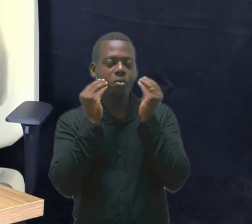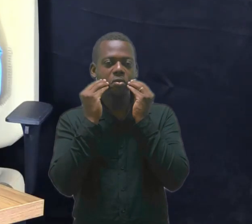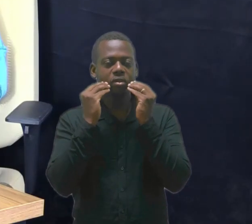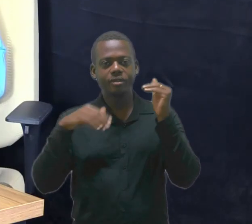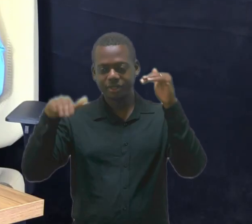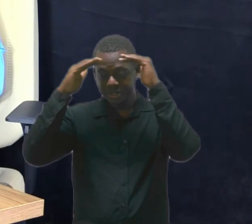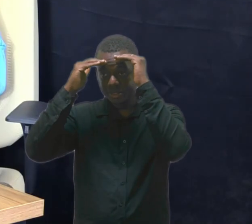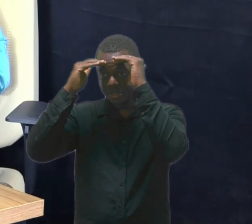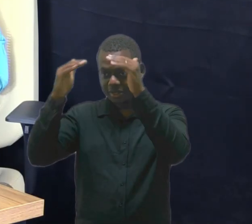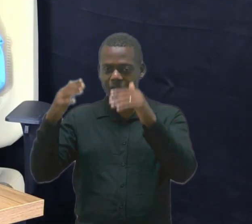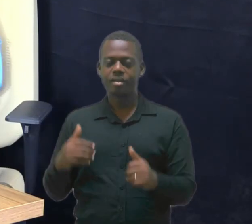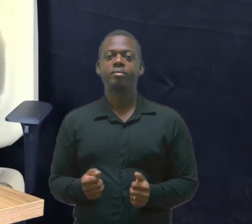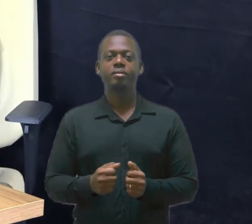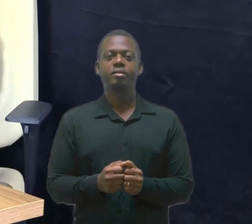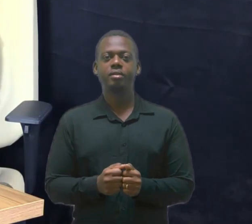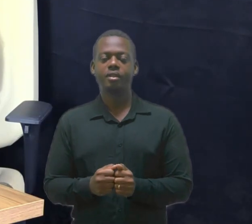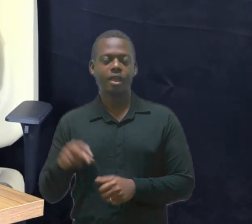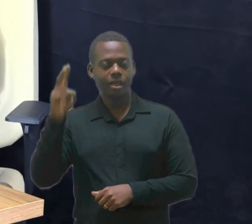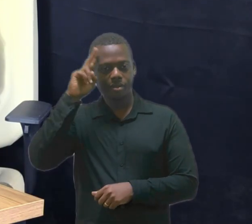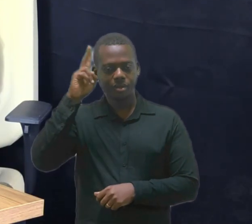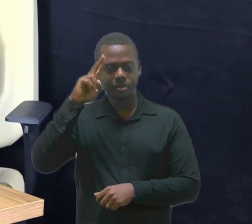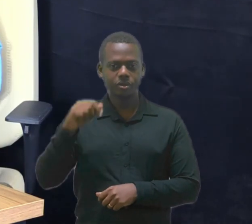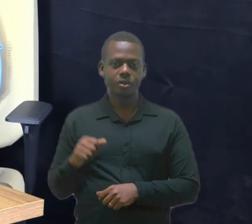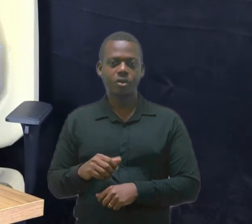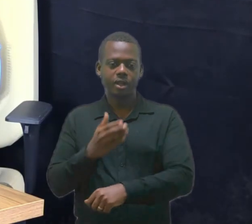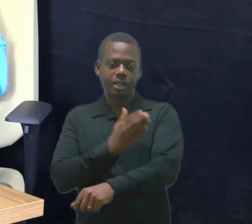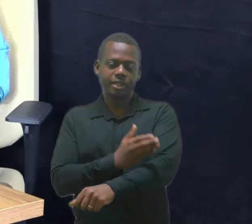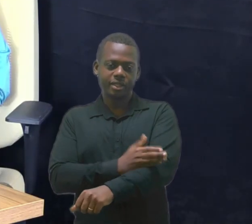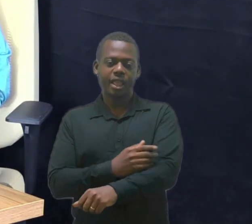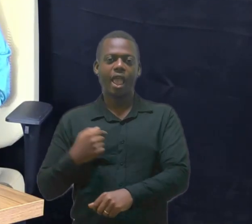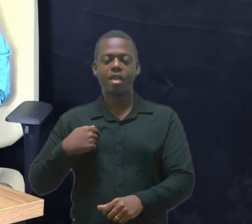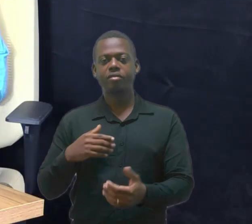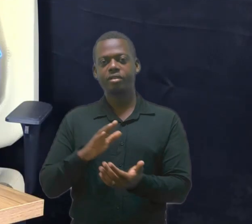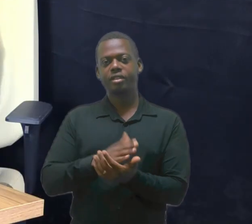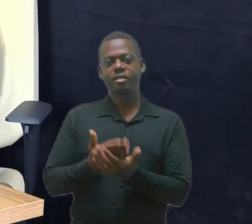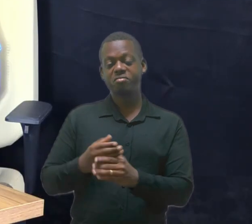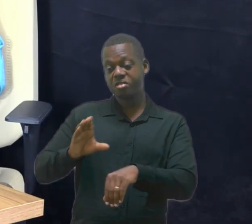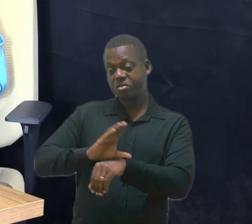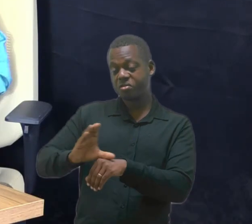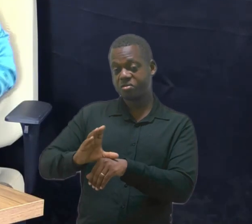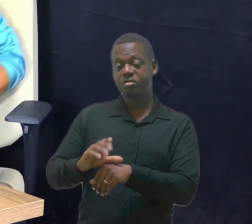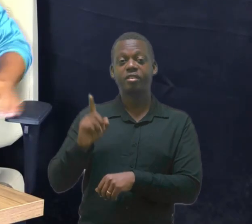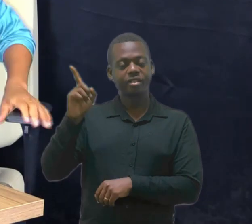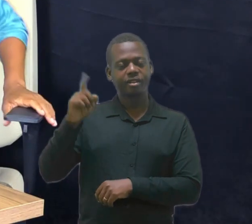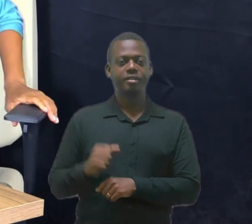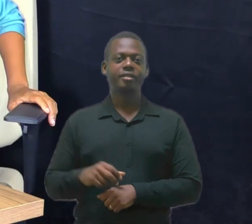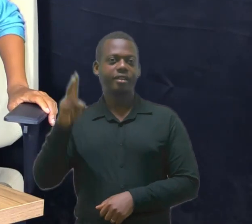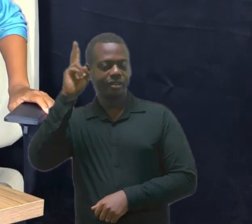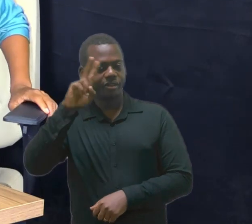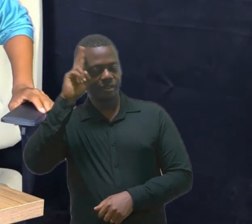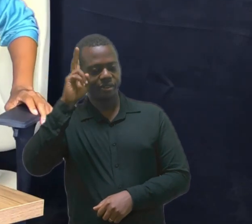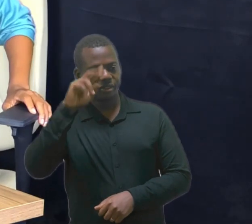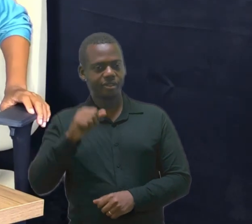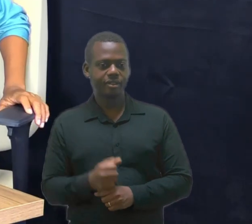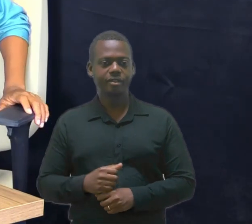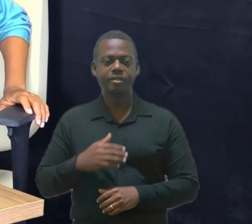meu respeito, ela sabe que eu respeito e admiro ela. Né? Eu tenho minha história lá na ADES, eu fui intérprete na ADES, eu dei curso lá. Então, eu tenho